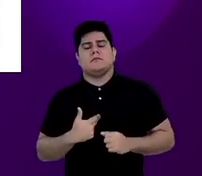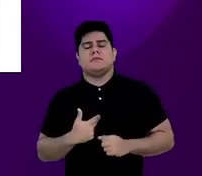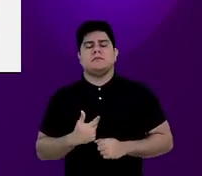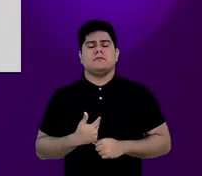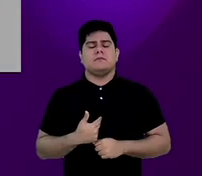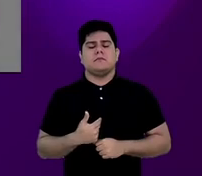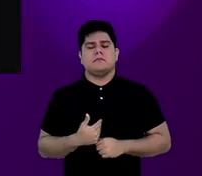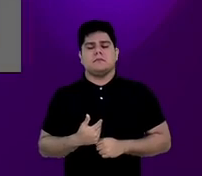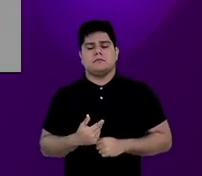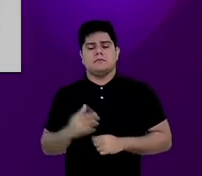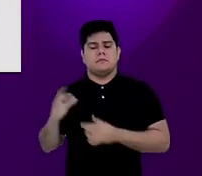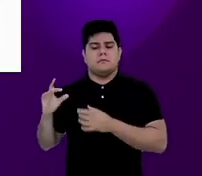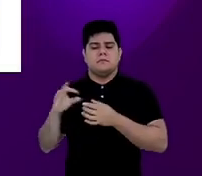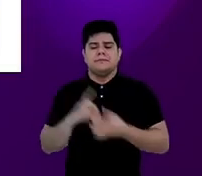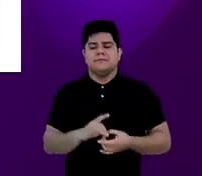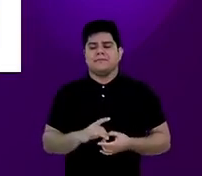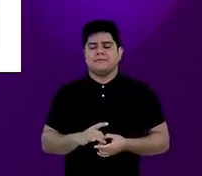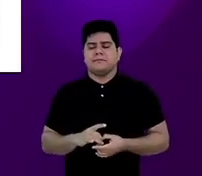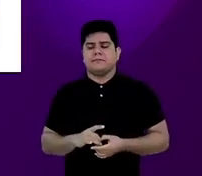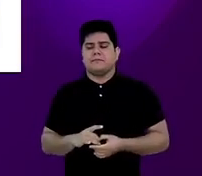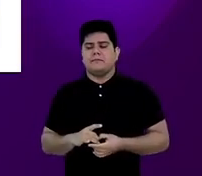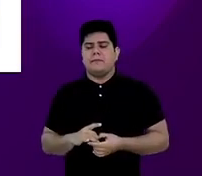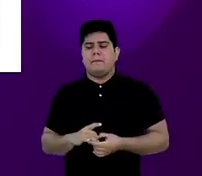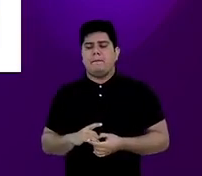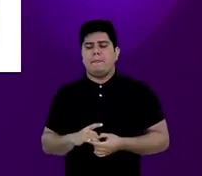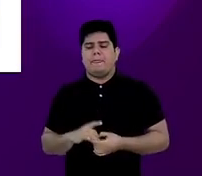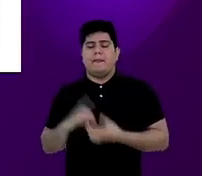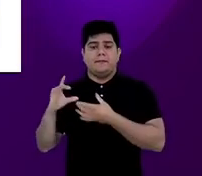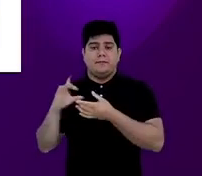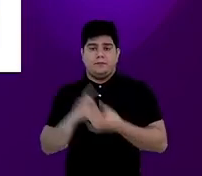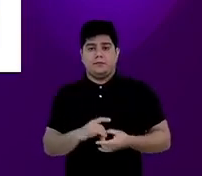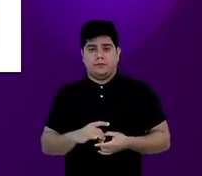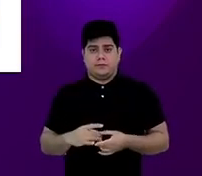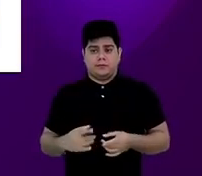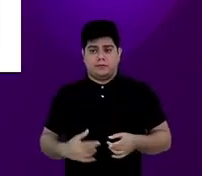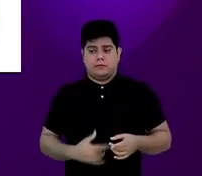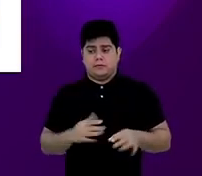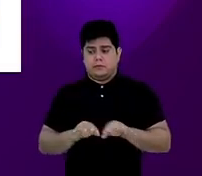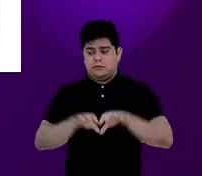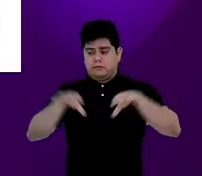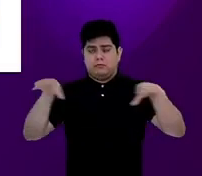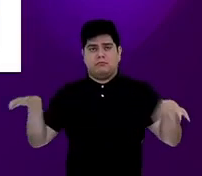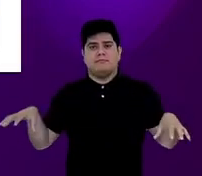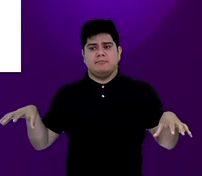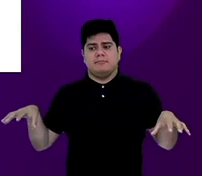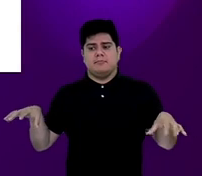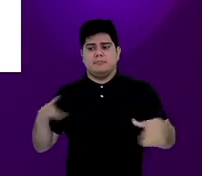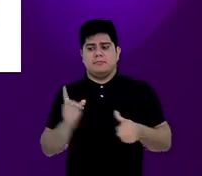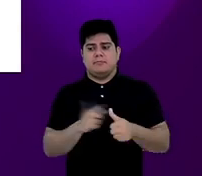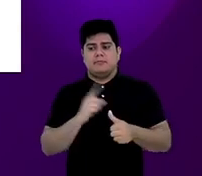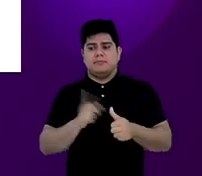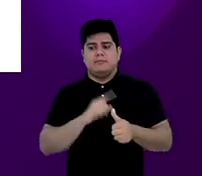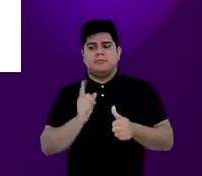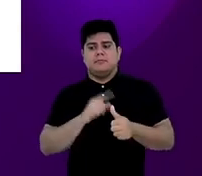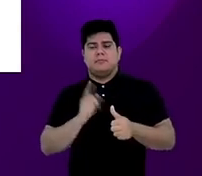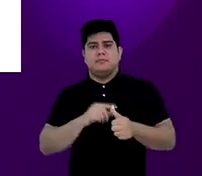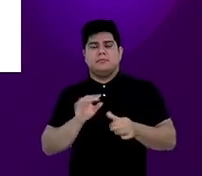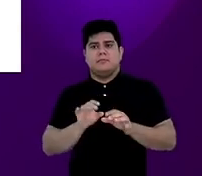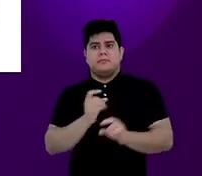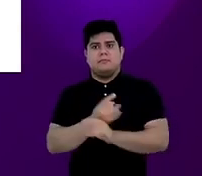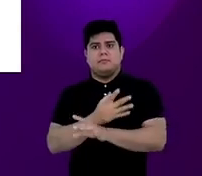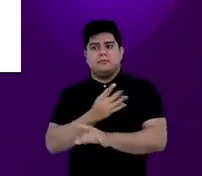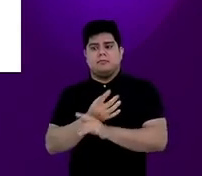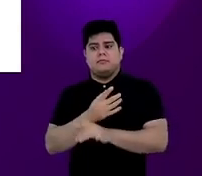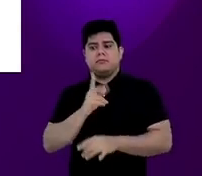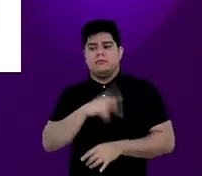no contexto da cirurgia transatlântica, né? Esta foi a primeira cirurgia transatlântica realizada